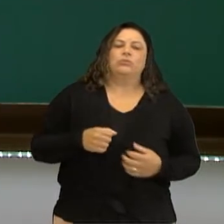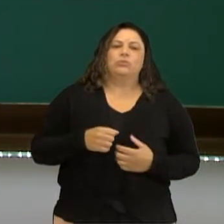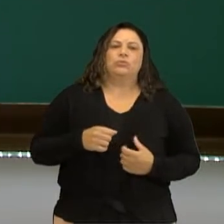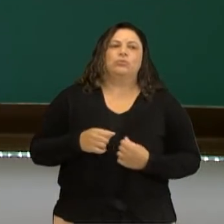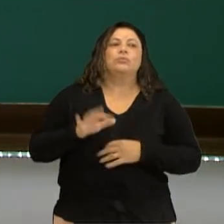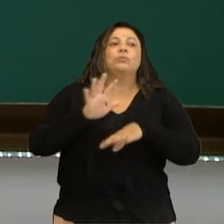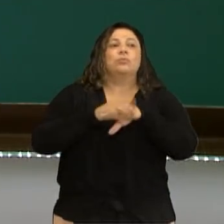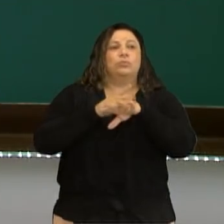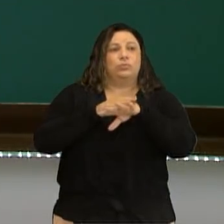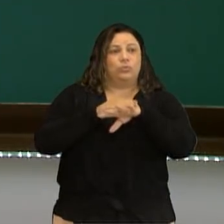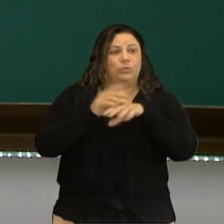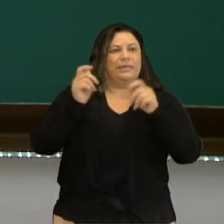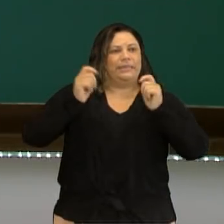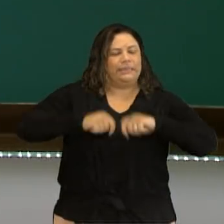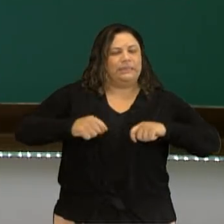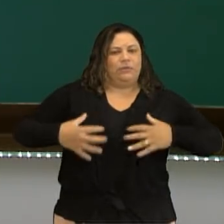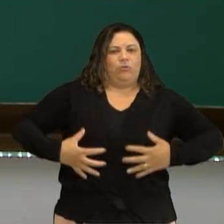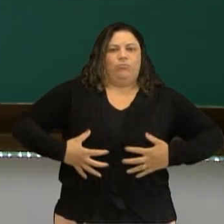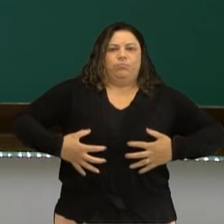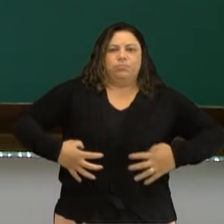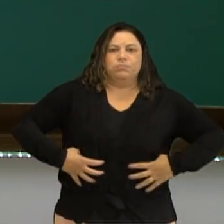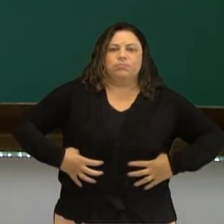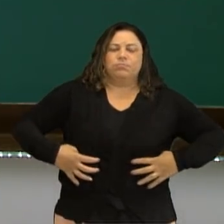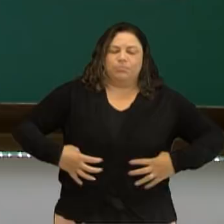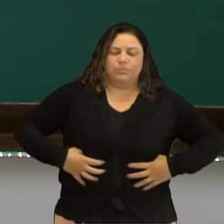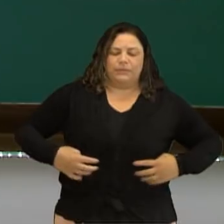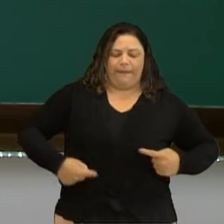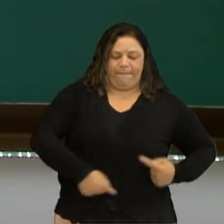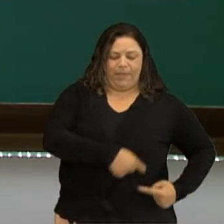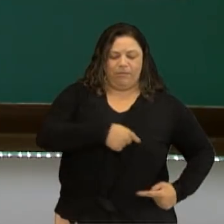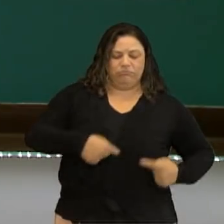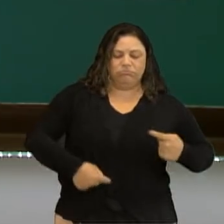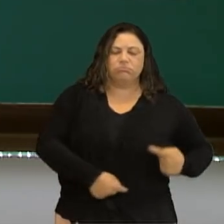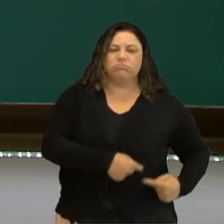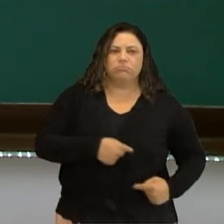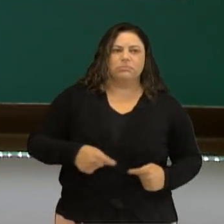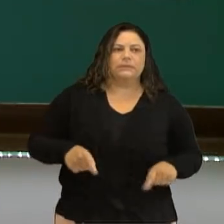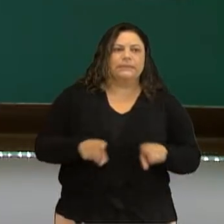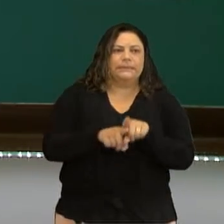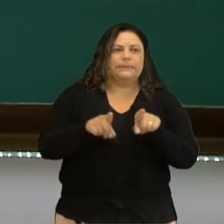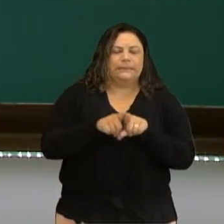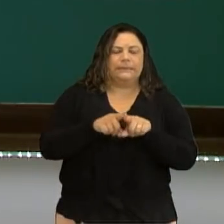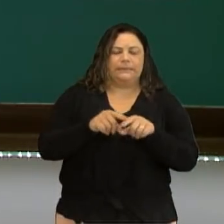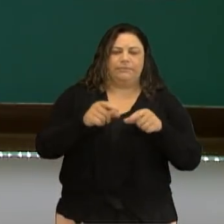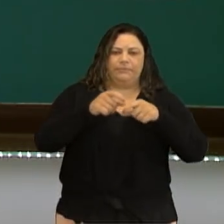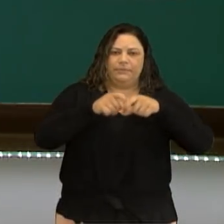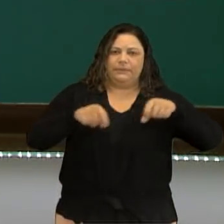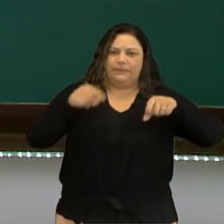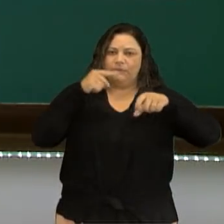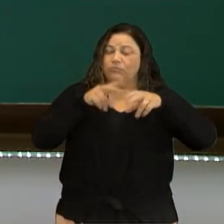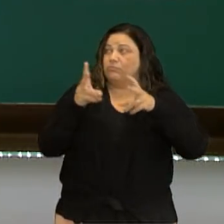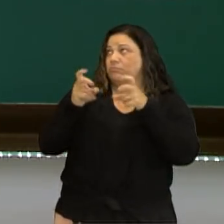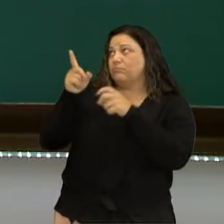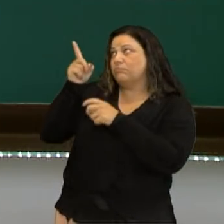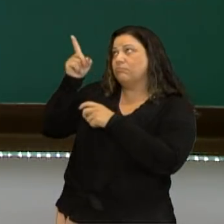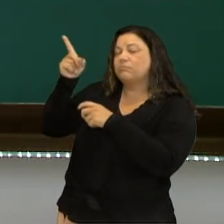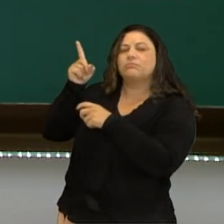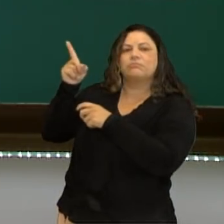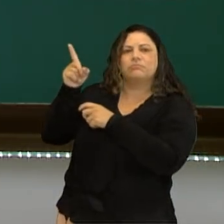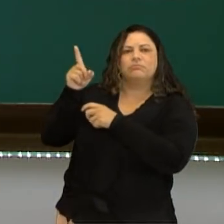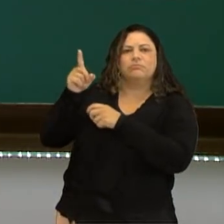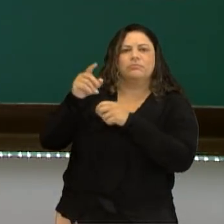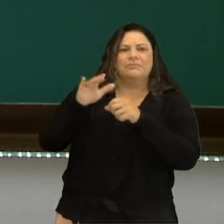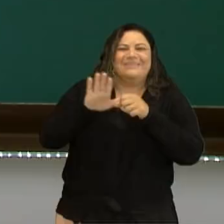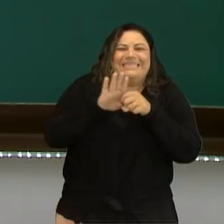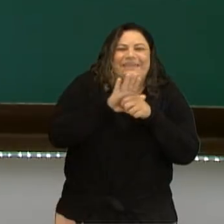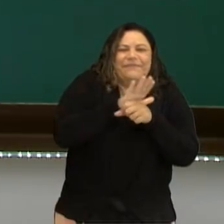os vasos sanguíneos no interior dos pulmões e nós temos os alvéolos pulmonares. Nessa região vai ficar